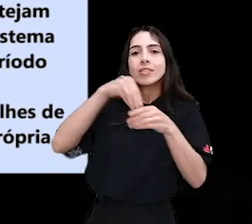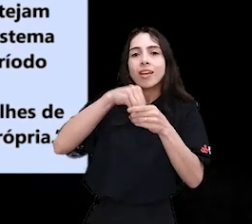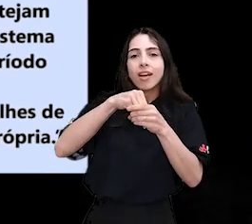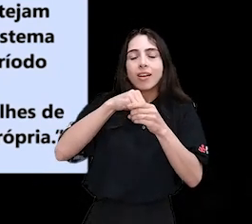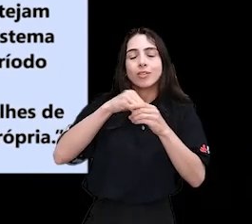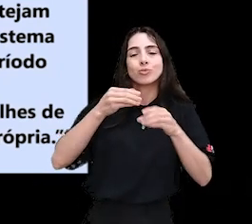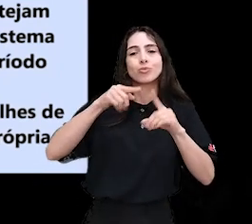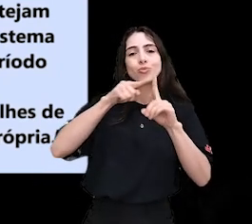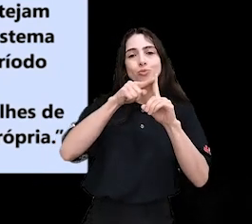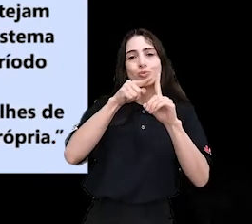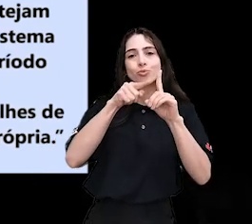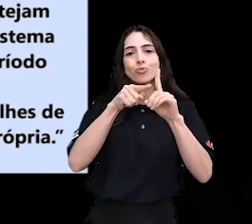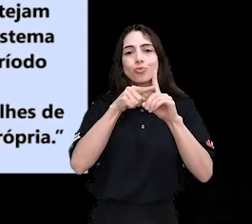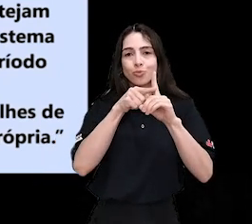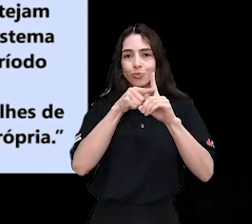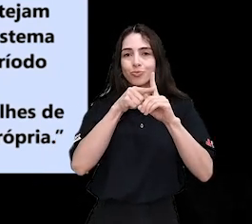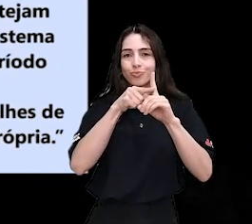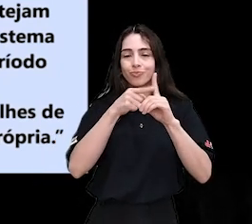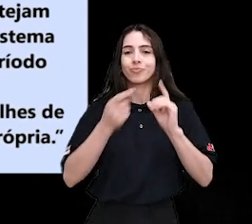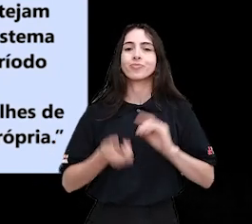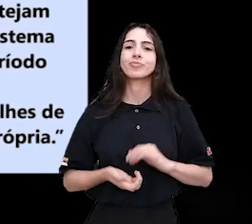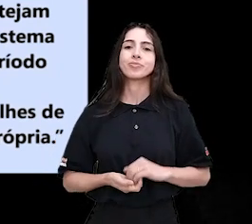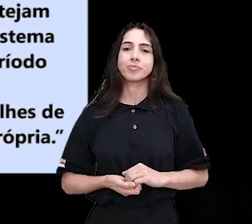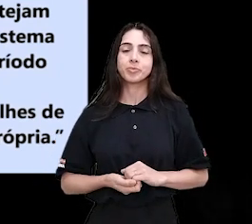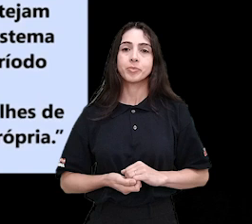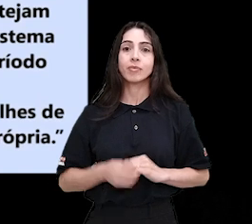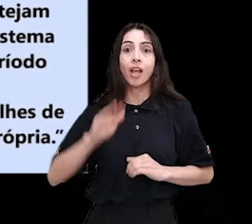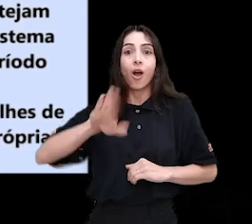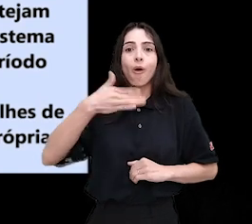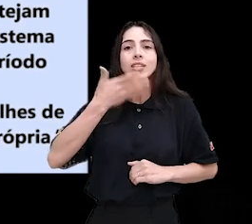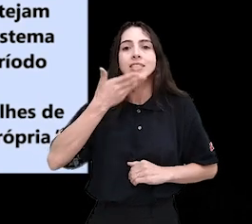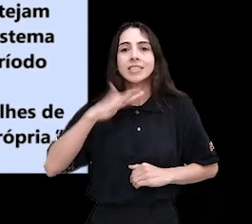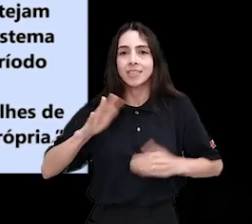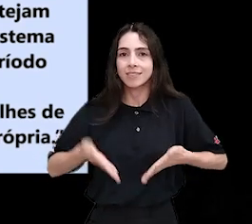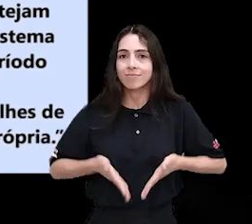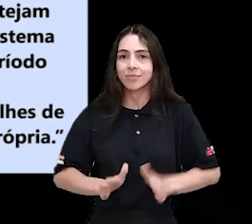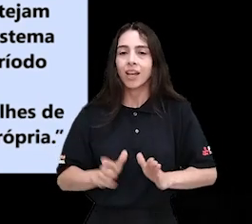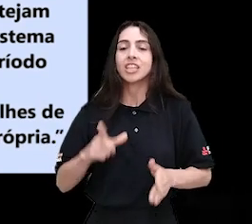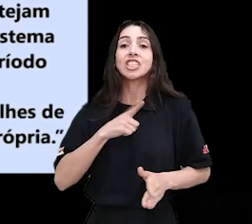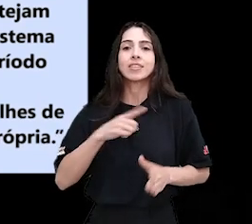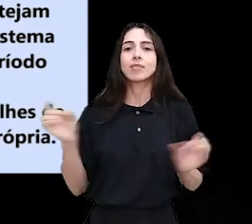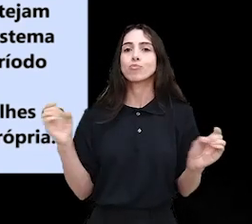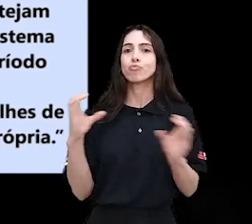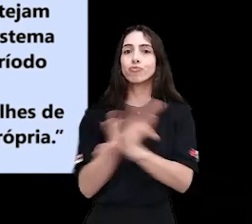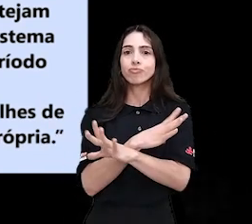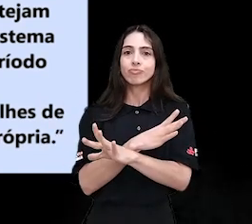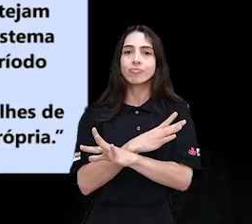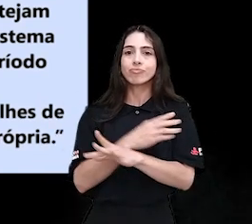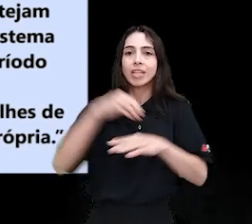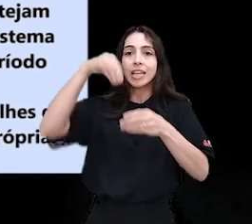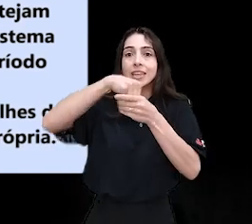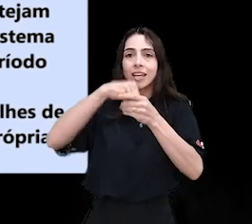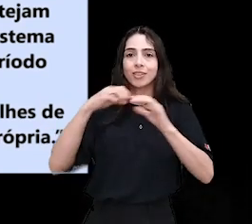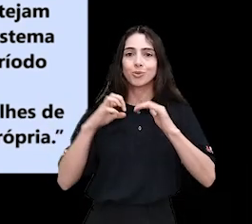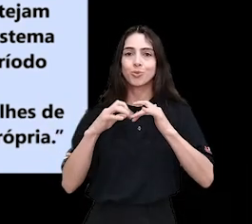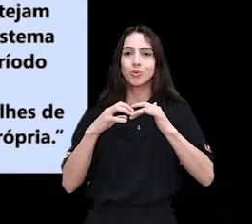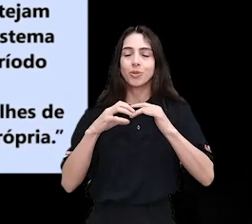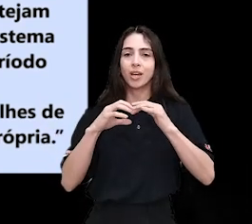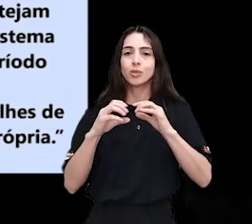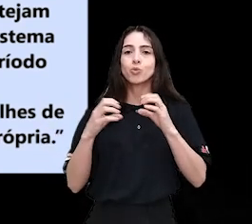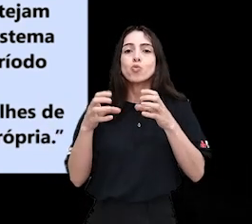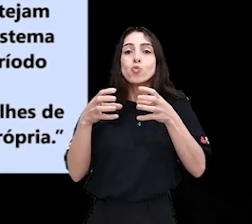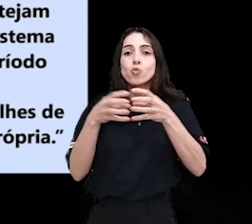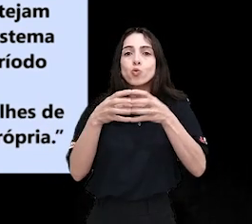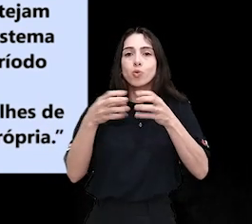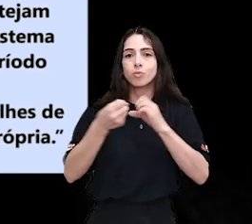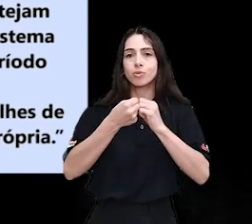são construídas enquanto o nosso organismo se desenvolve dentro do útero materno. Quando a criança nasce, já